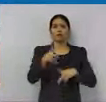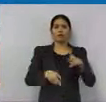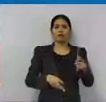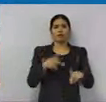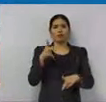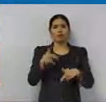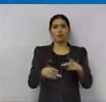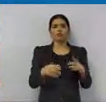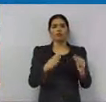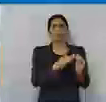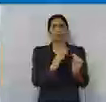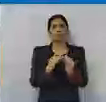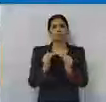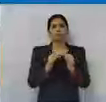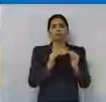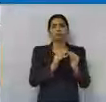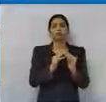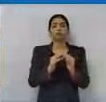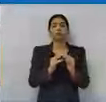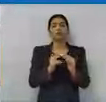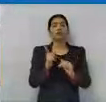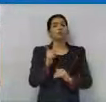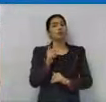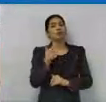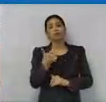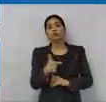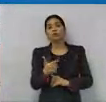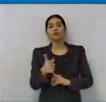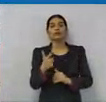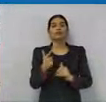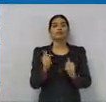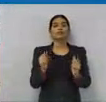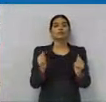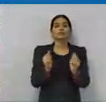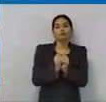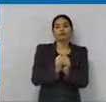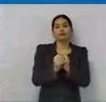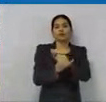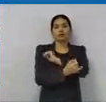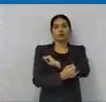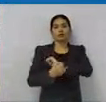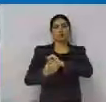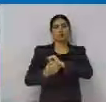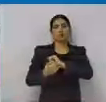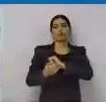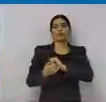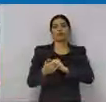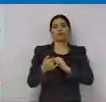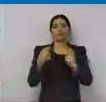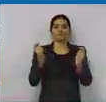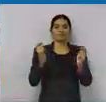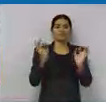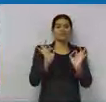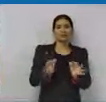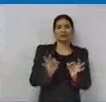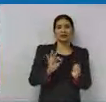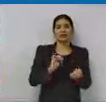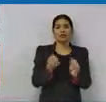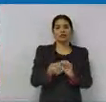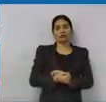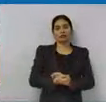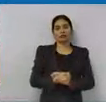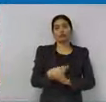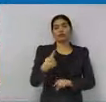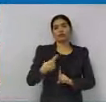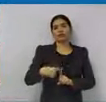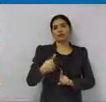lagos não vem acompanhada de uma infraestrutura de saneamento adequada. Tá? O que leva a isso?